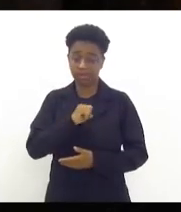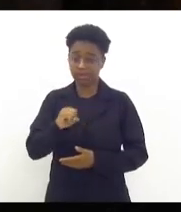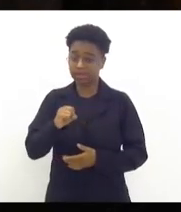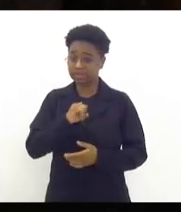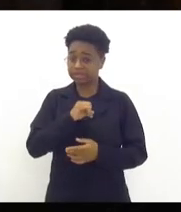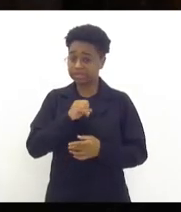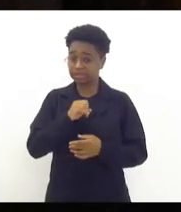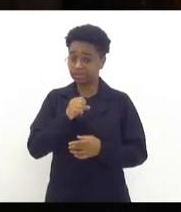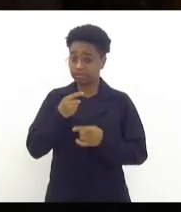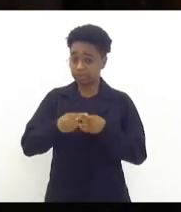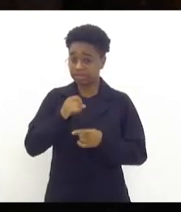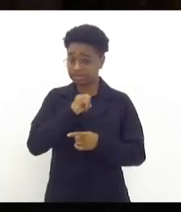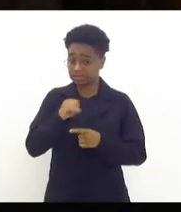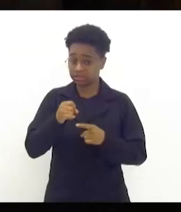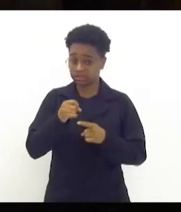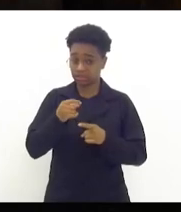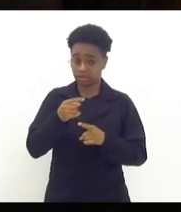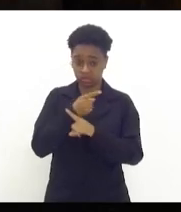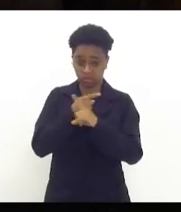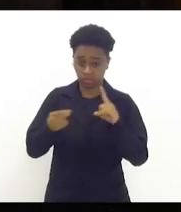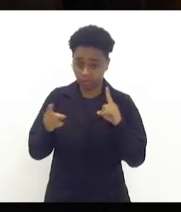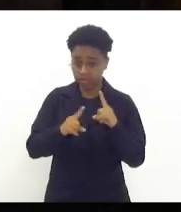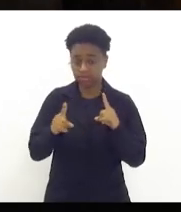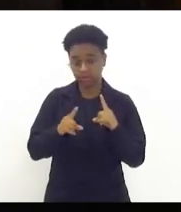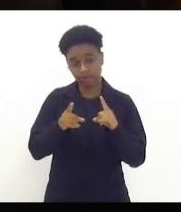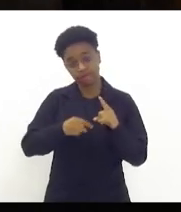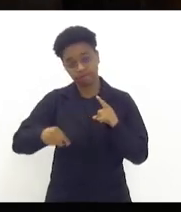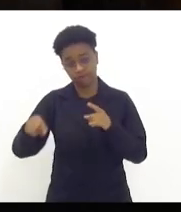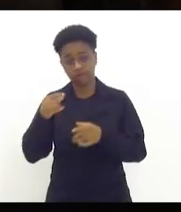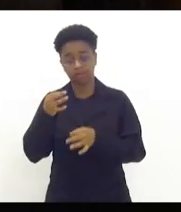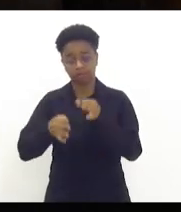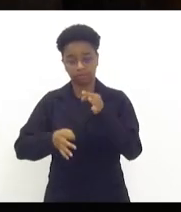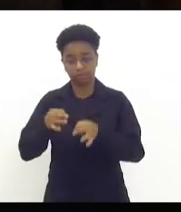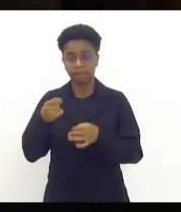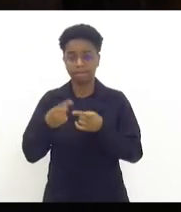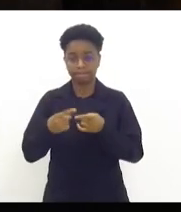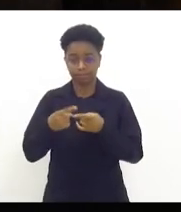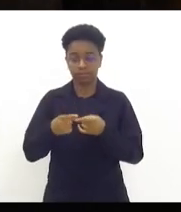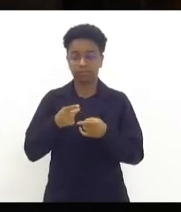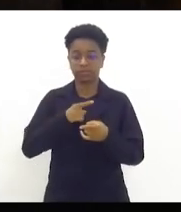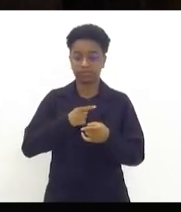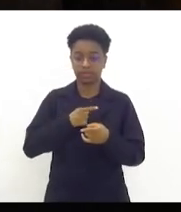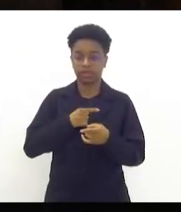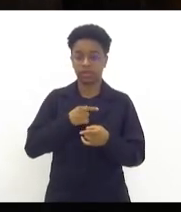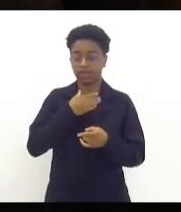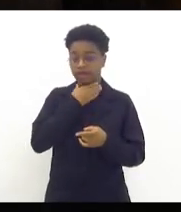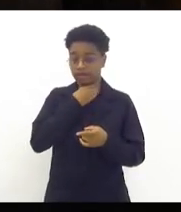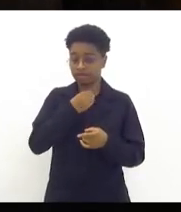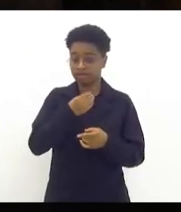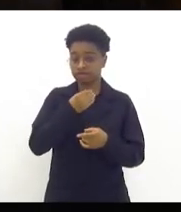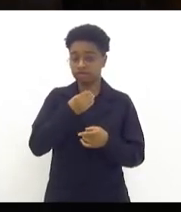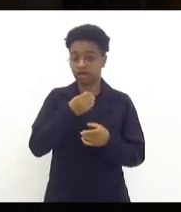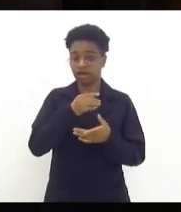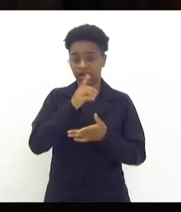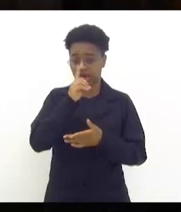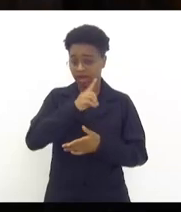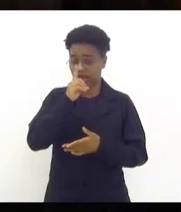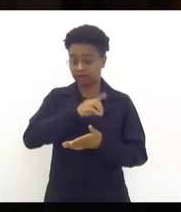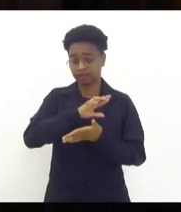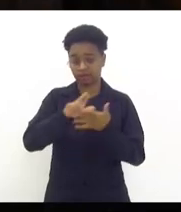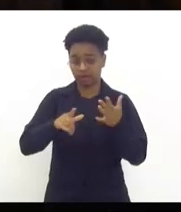o concurso ia cair na justiça, porque as fraudes eram flagrantes. Não estou